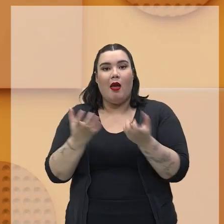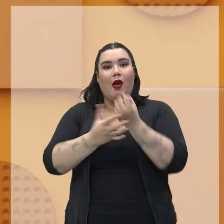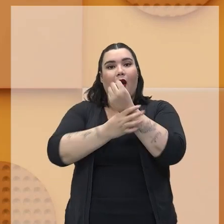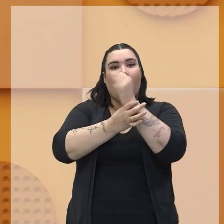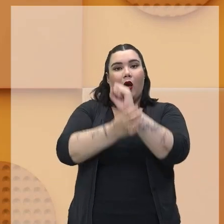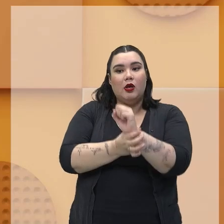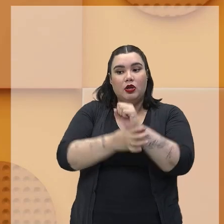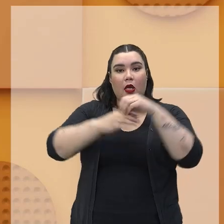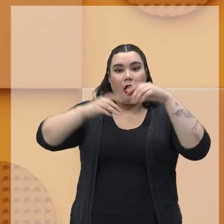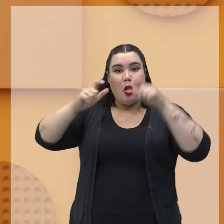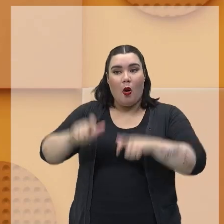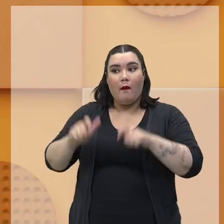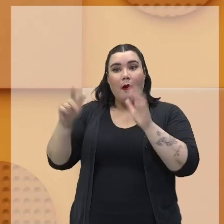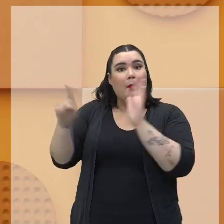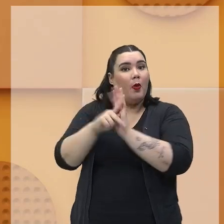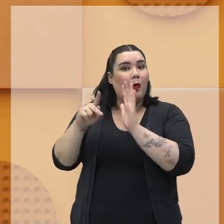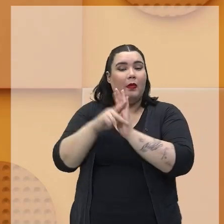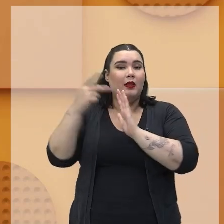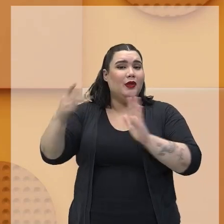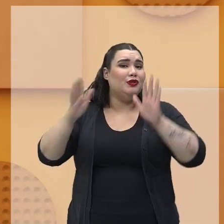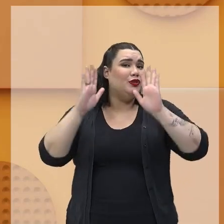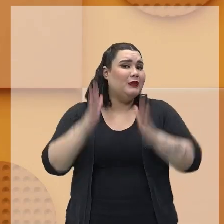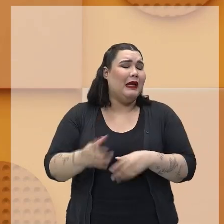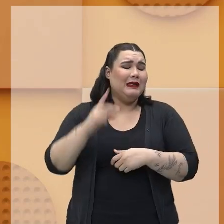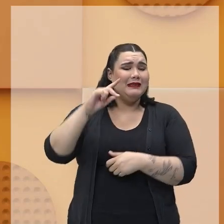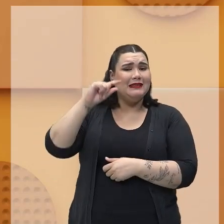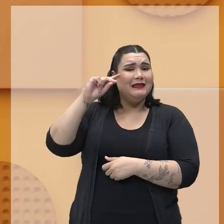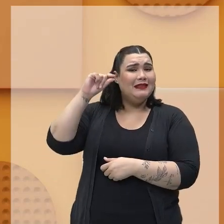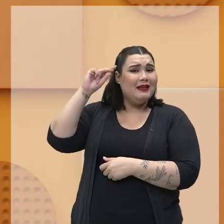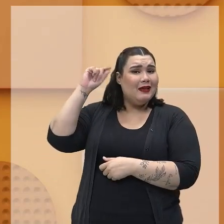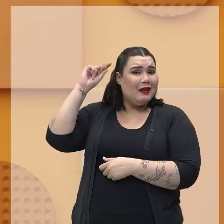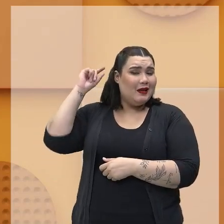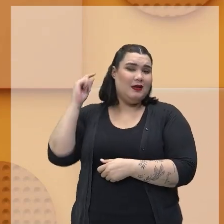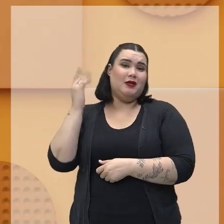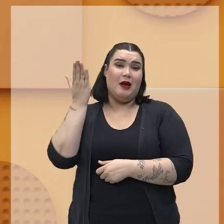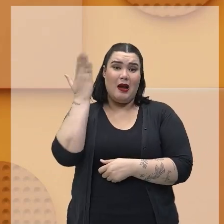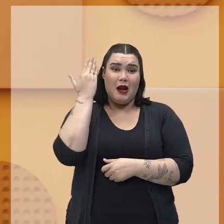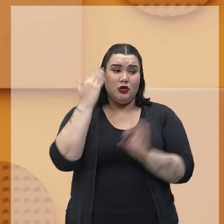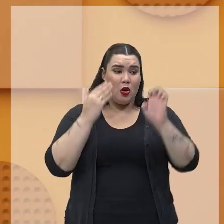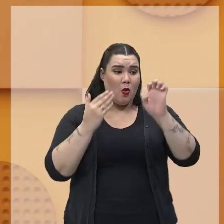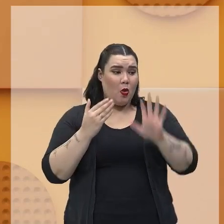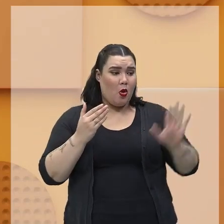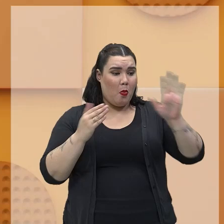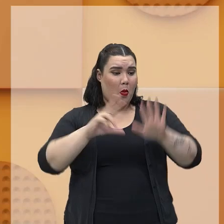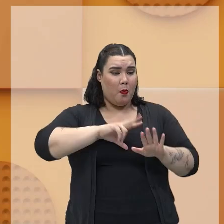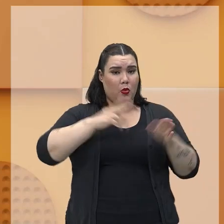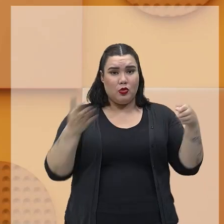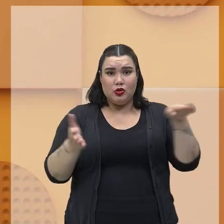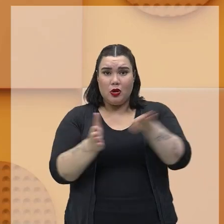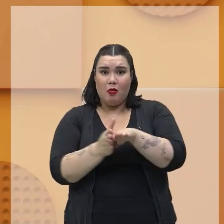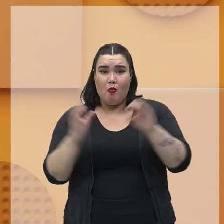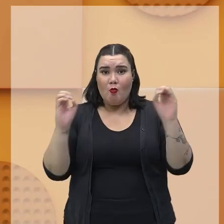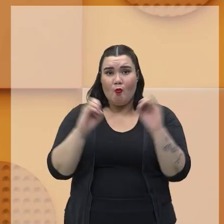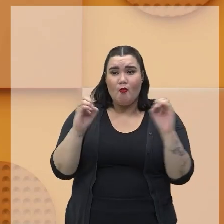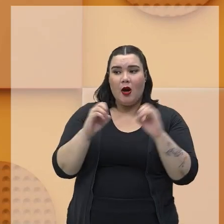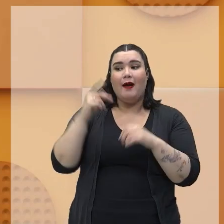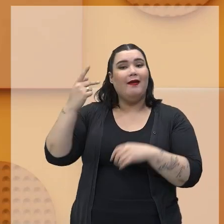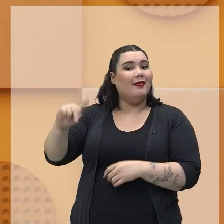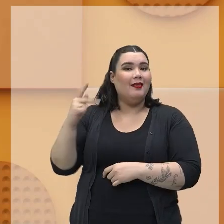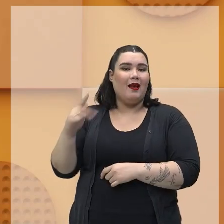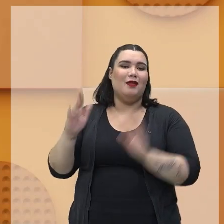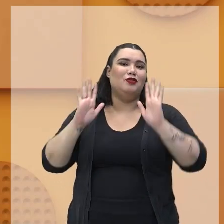terra que já era deles desde antes da chegada do europeu aqui no território onde hoje é o Brasil. E